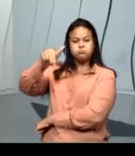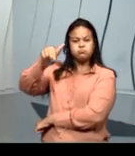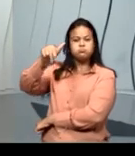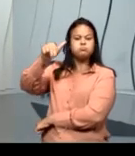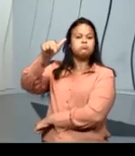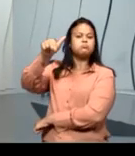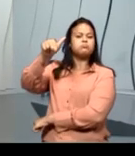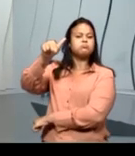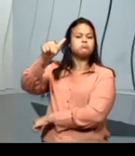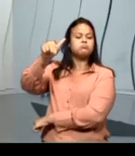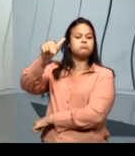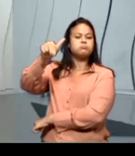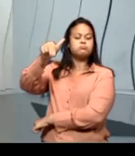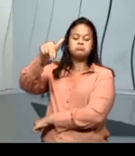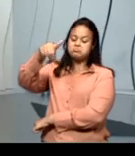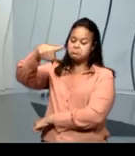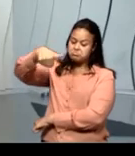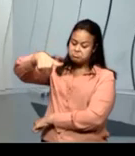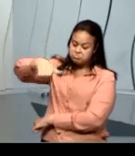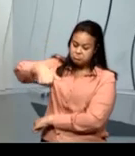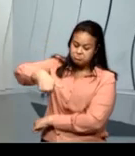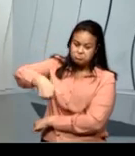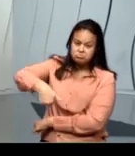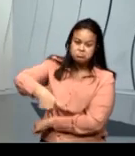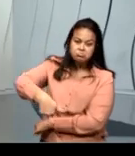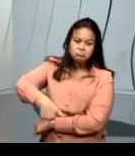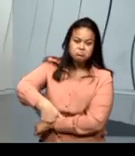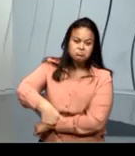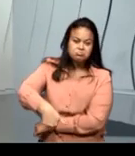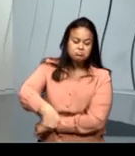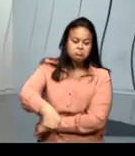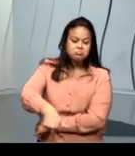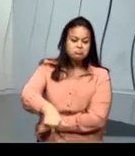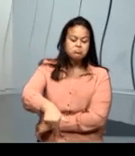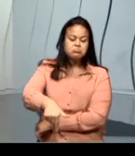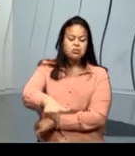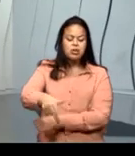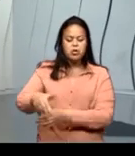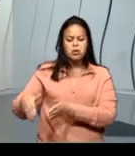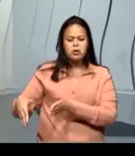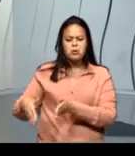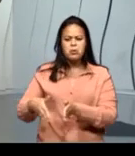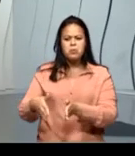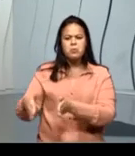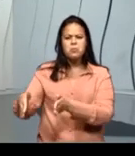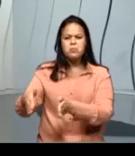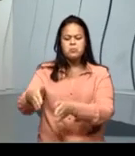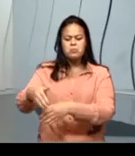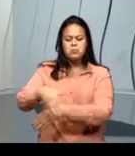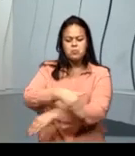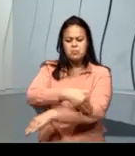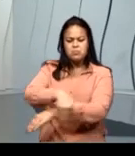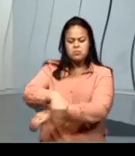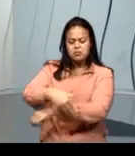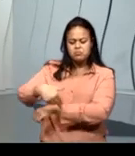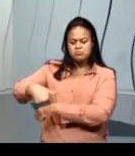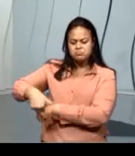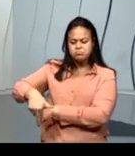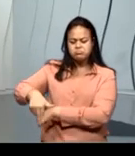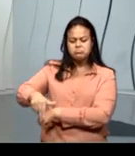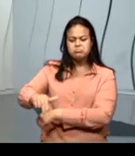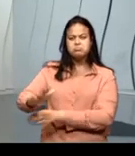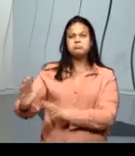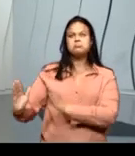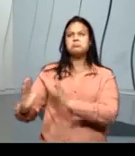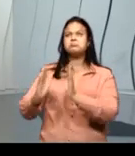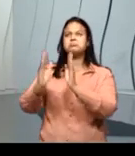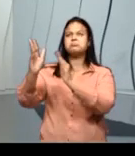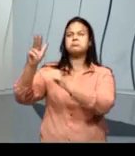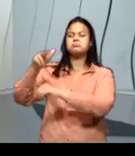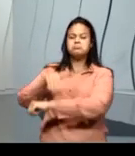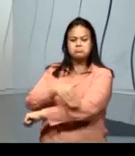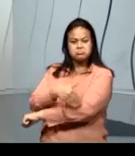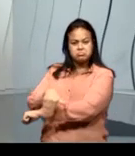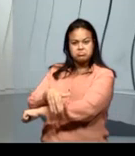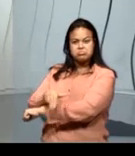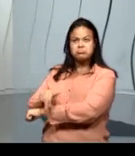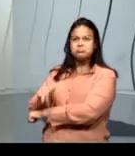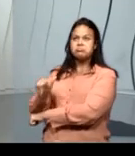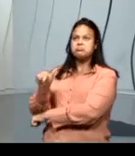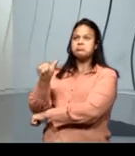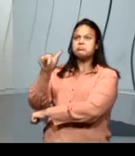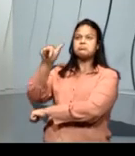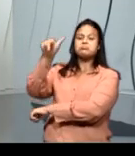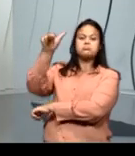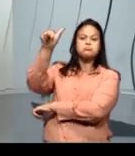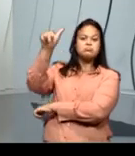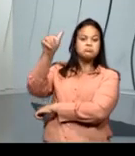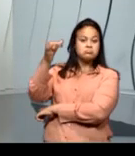estiver, para baixo, se for uma rua descendo, para cima, se for uma rua subindo, certo? Então,